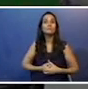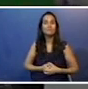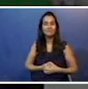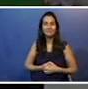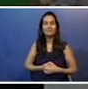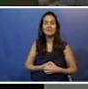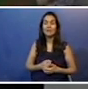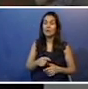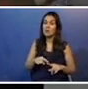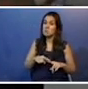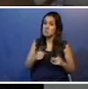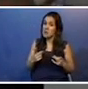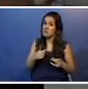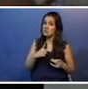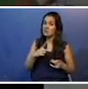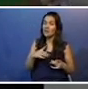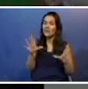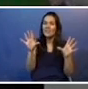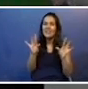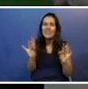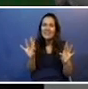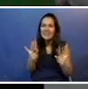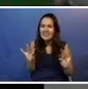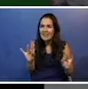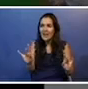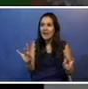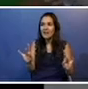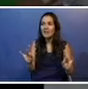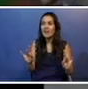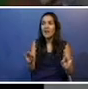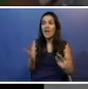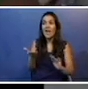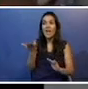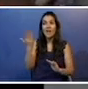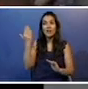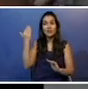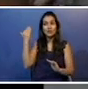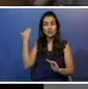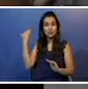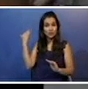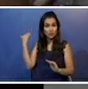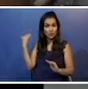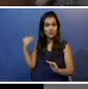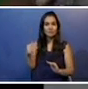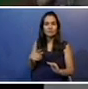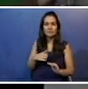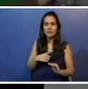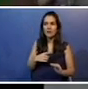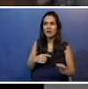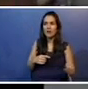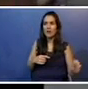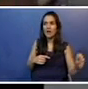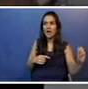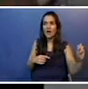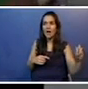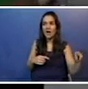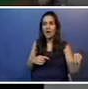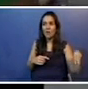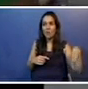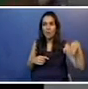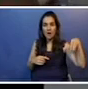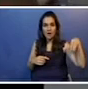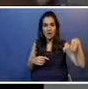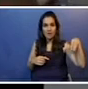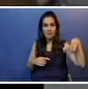um detalhe. Como é muito antiga, é uma letra estilizada, porque aqui é o M e aqui é o D. Não é